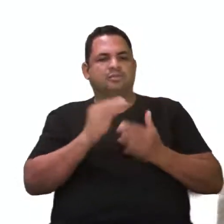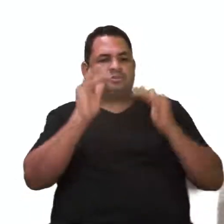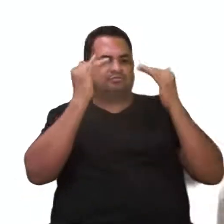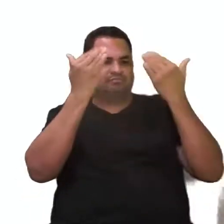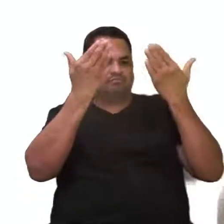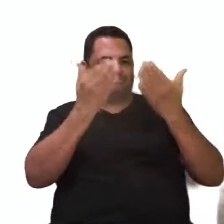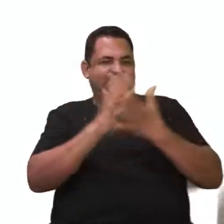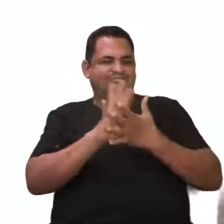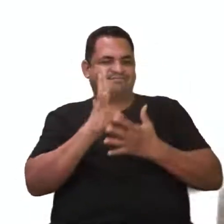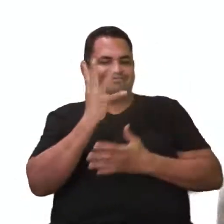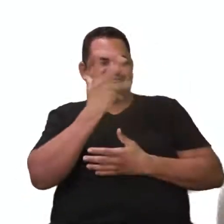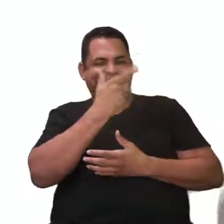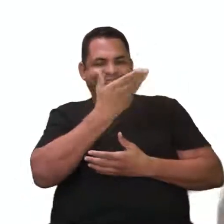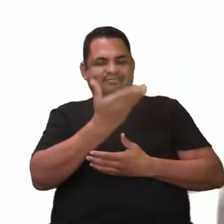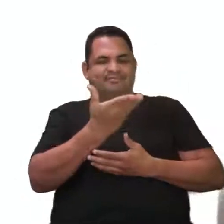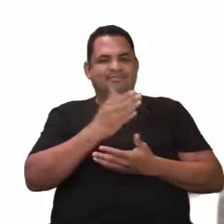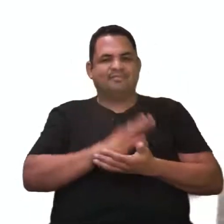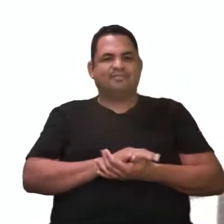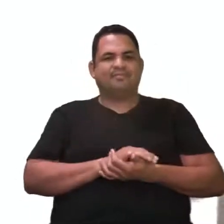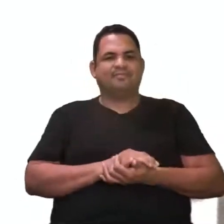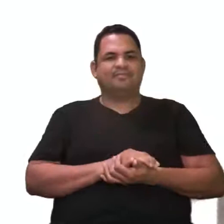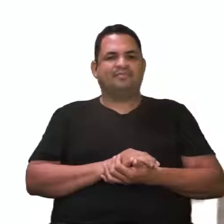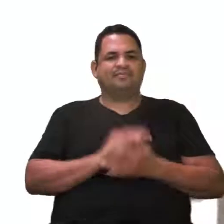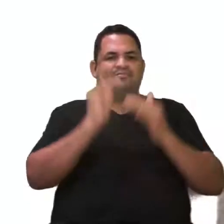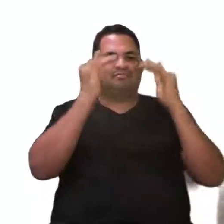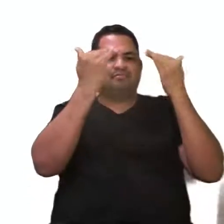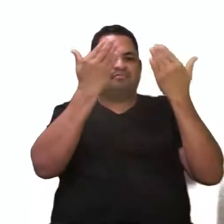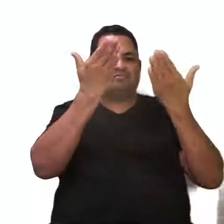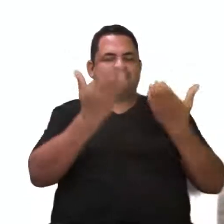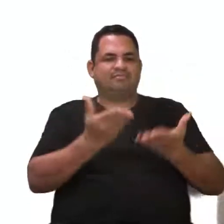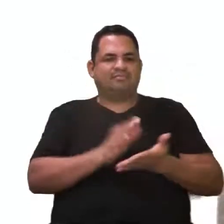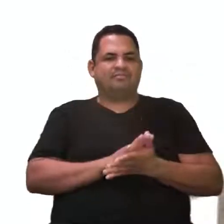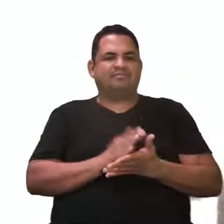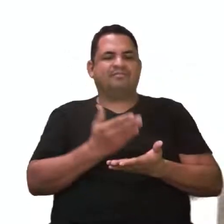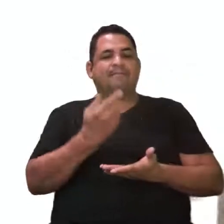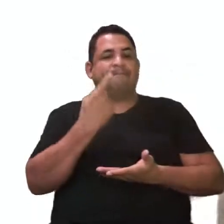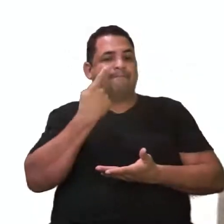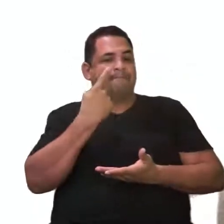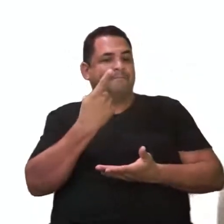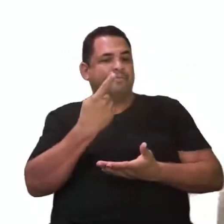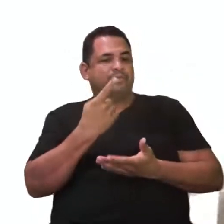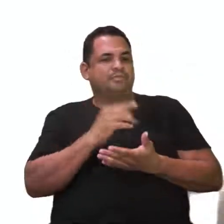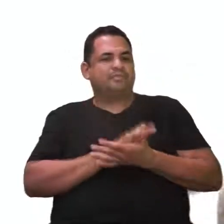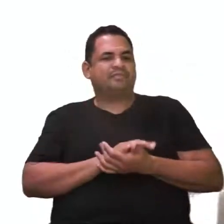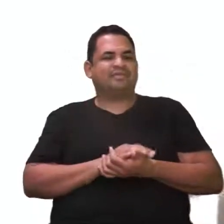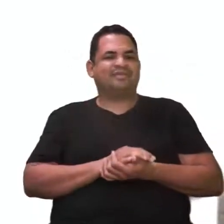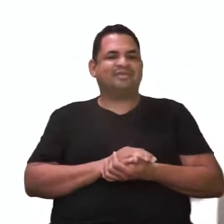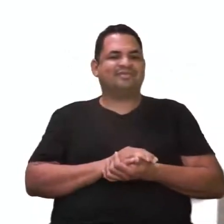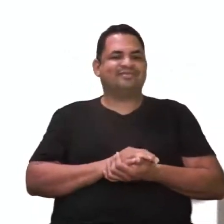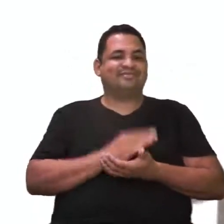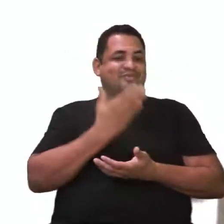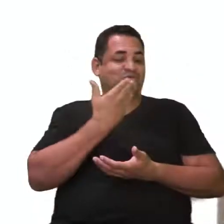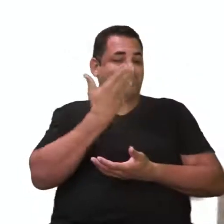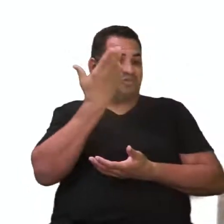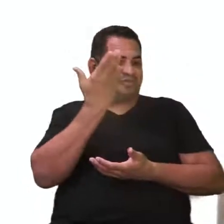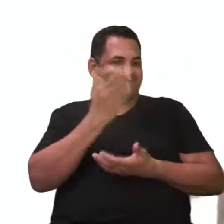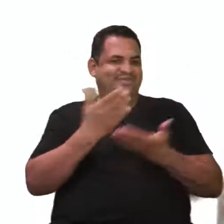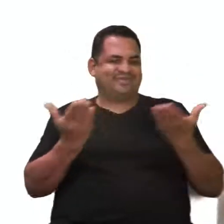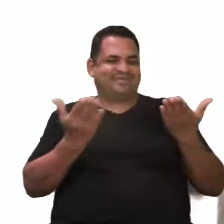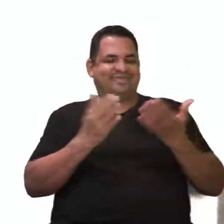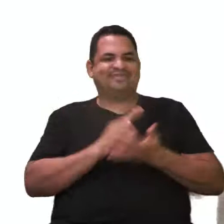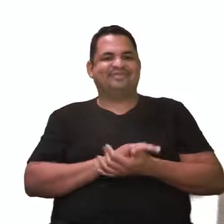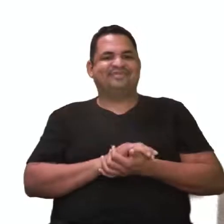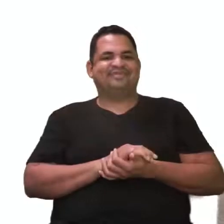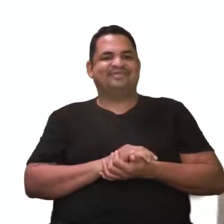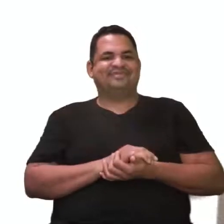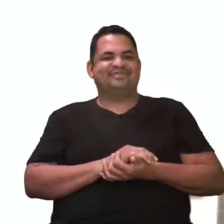atentos, olha que lindos, né? Estão ali, ó, antenadinhos. Provavelmente seja algum petisco ali que eles estão olhando, mas você